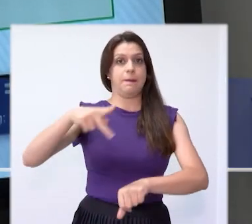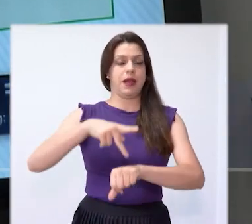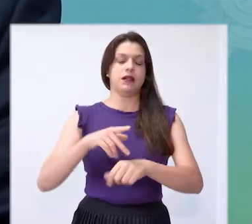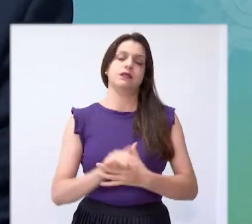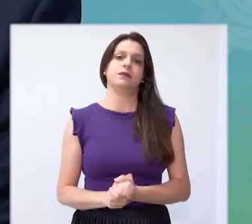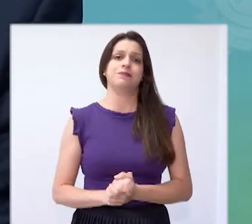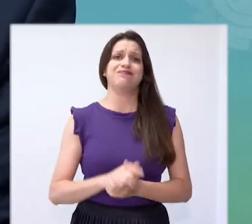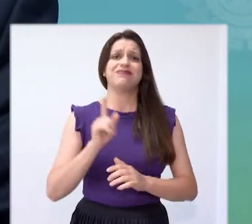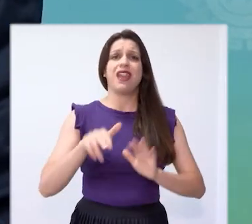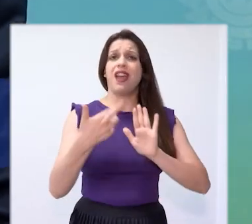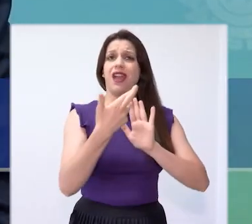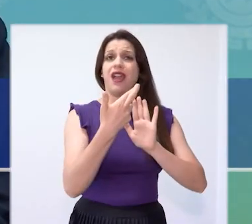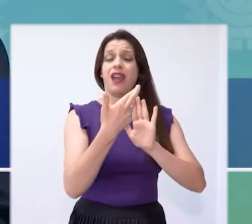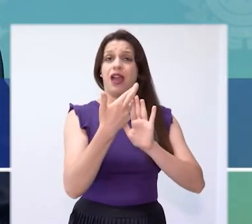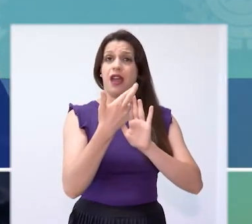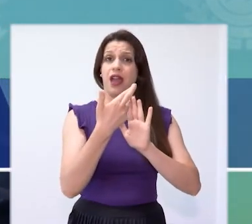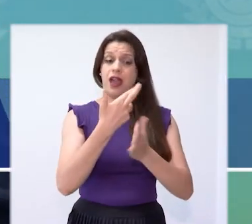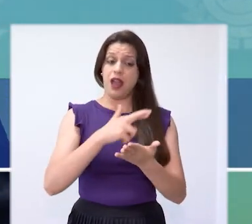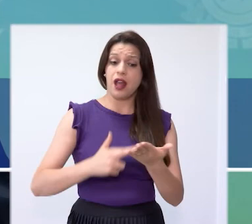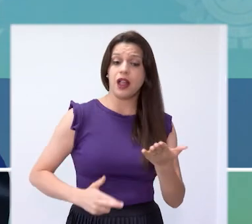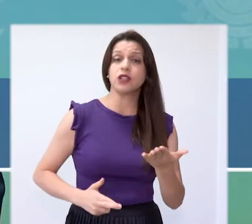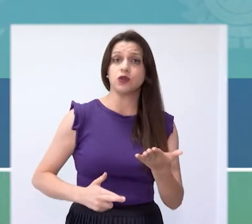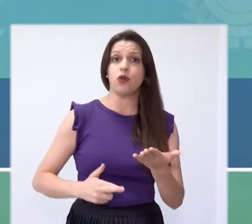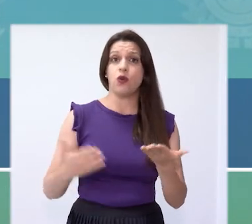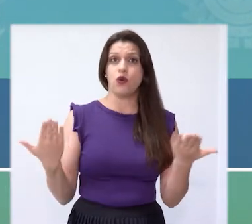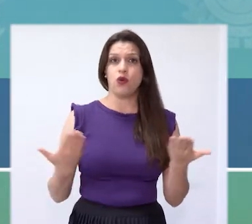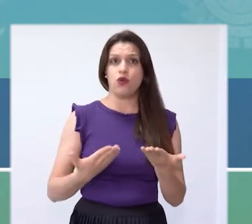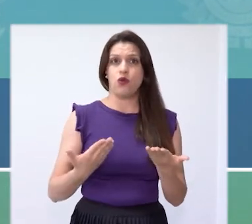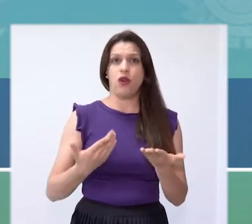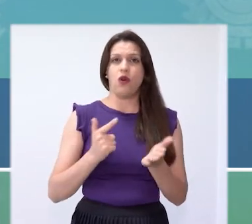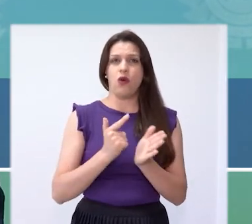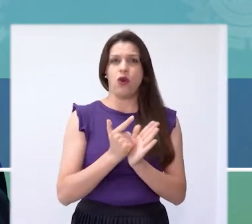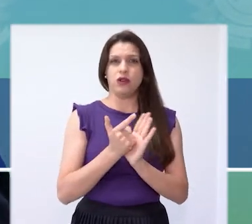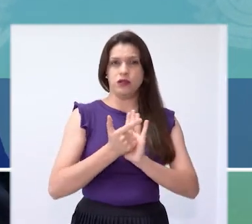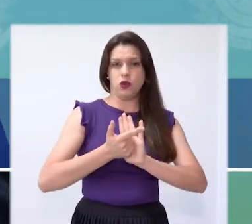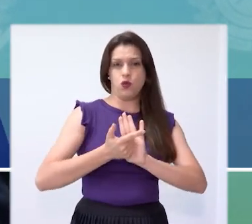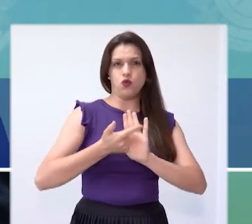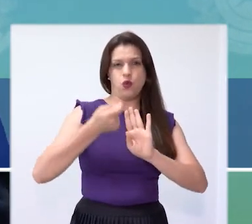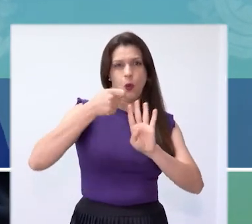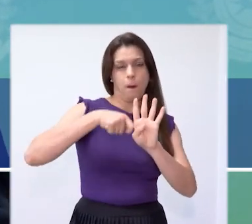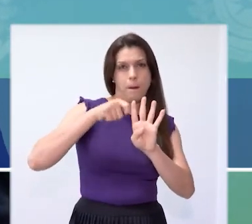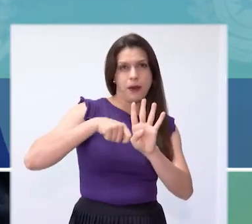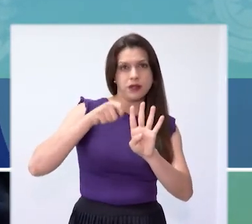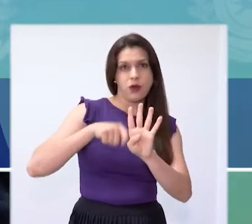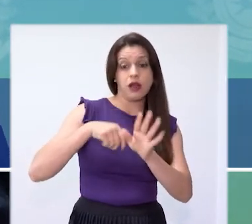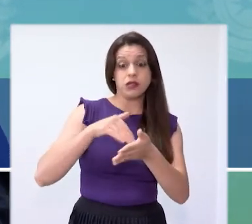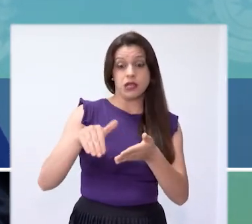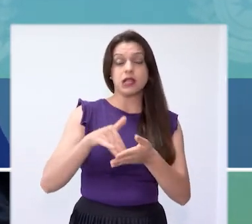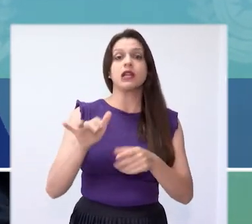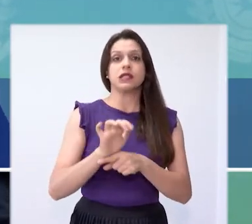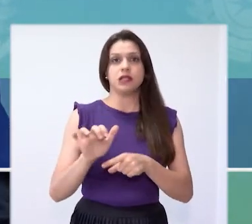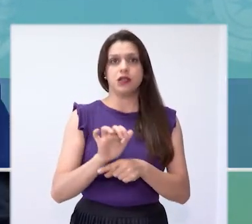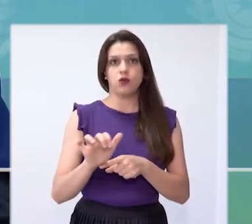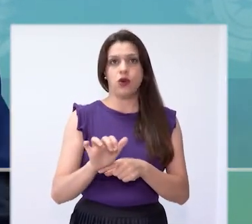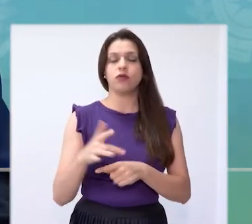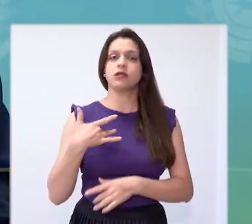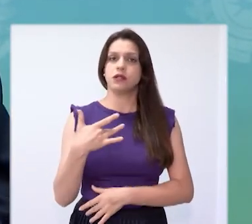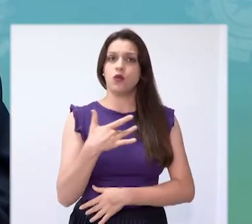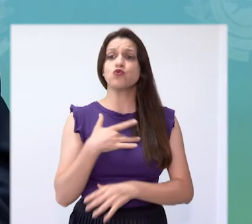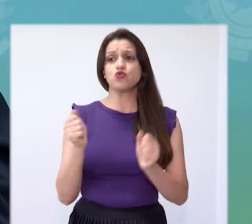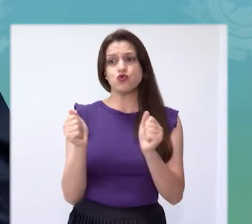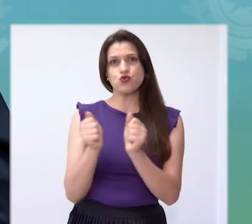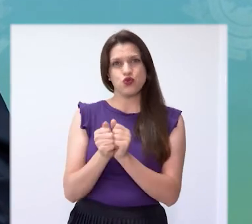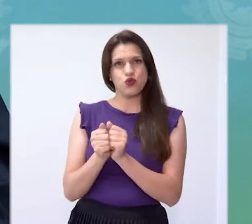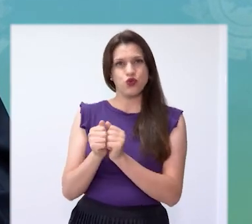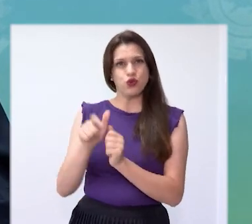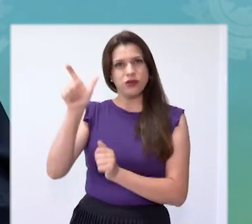Um relatório do segundo quadrimestre, do que foi realizado pela Secretaria Estadual de Saúde. Estivemos